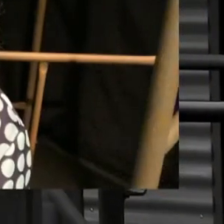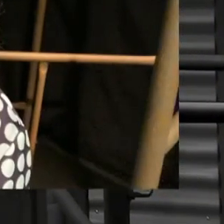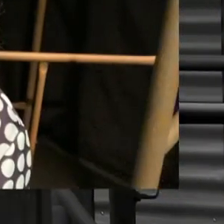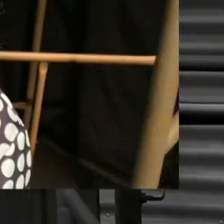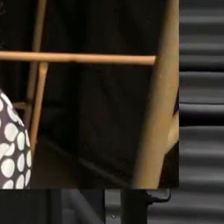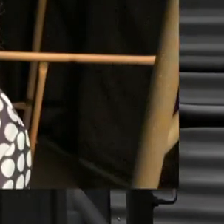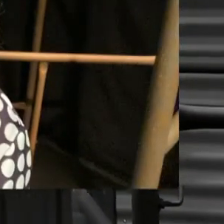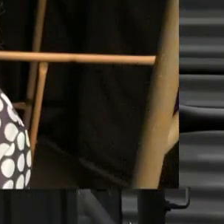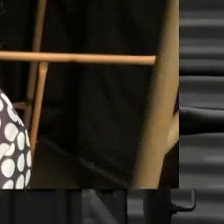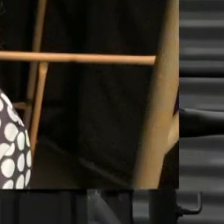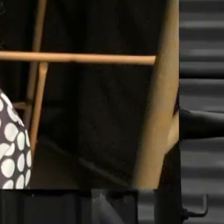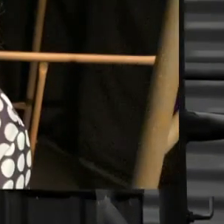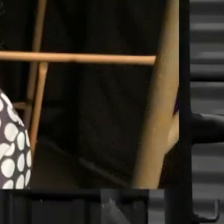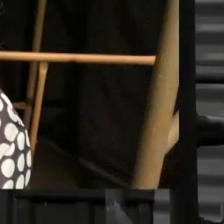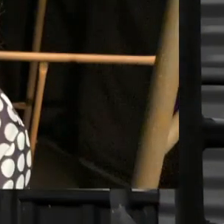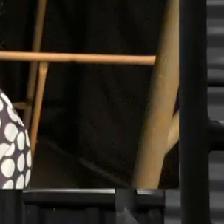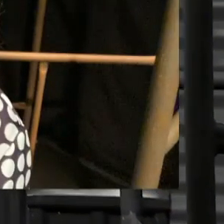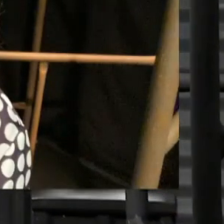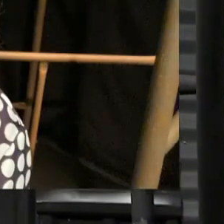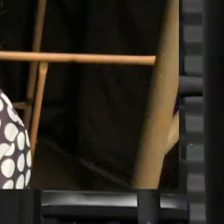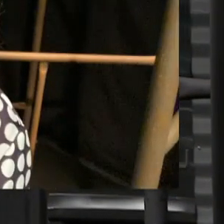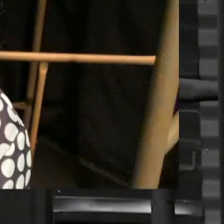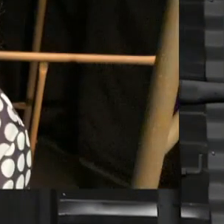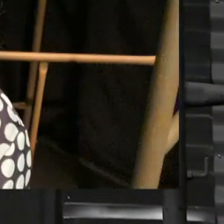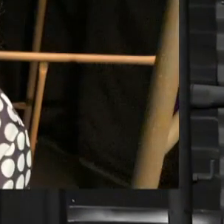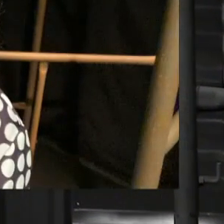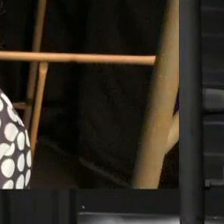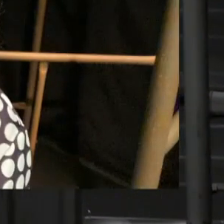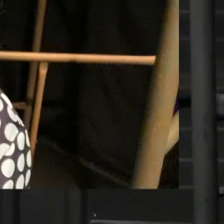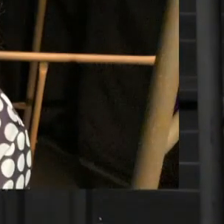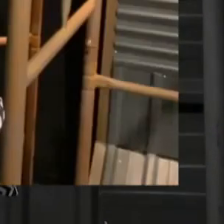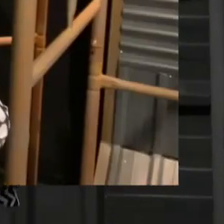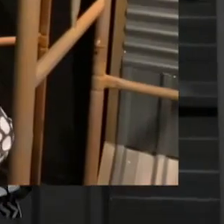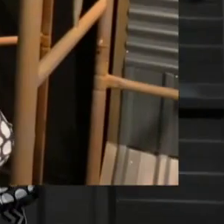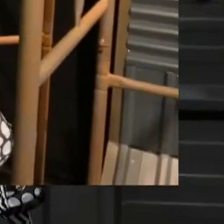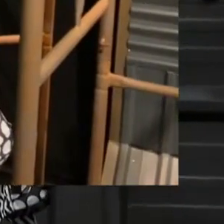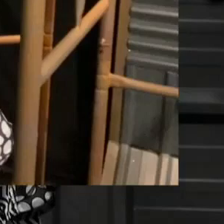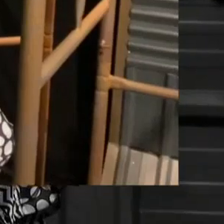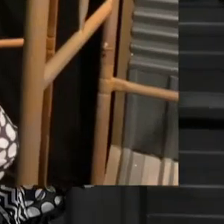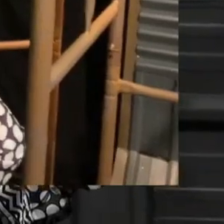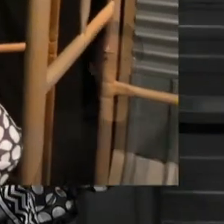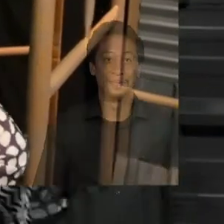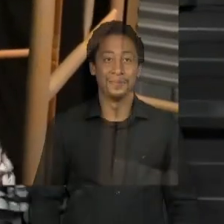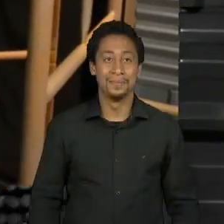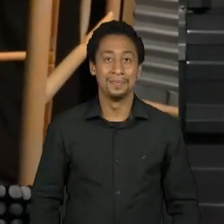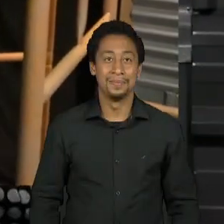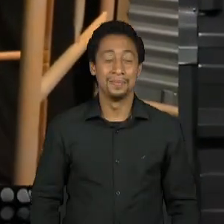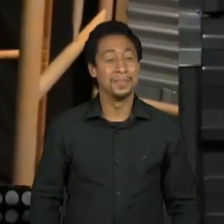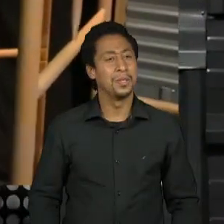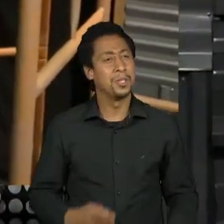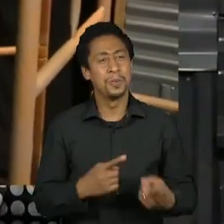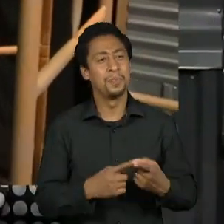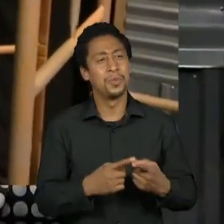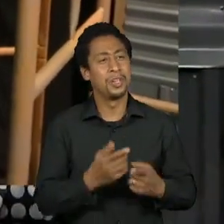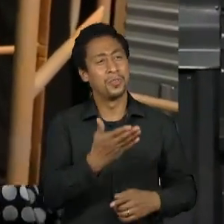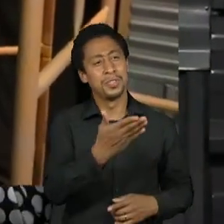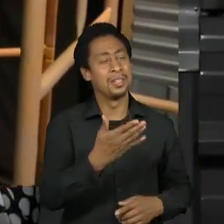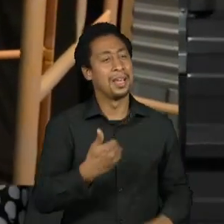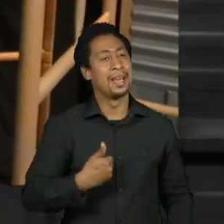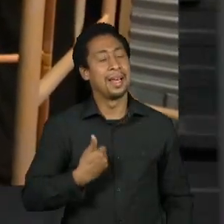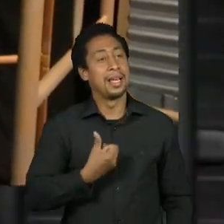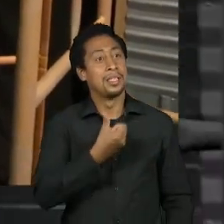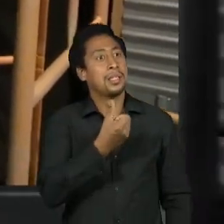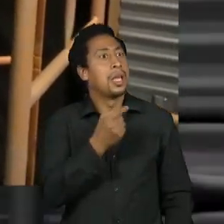Ana, por que você tem 6 mil anos? Por quê? Por que que você conseguiu ficar tão